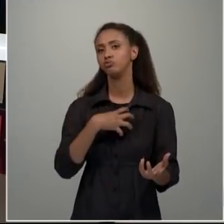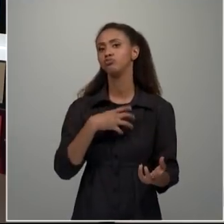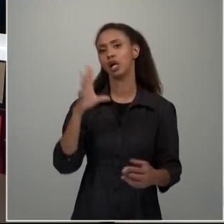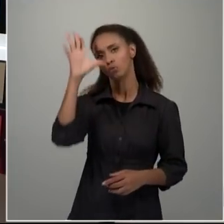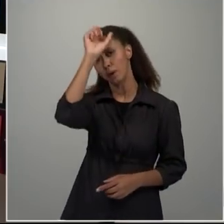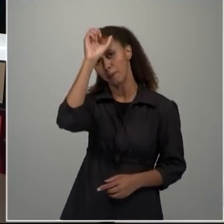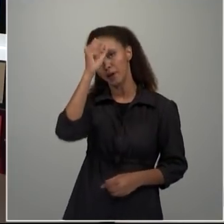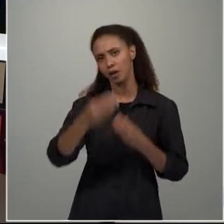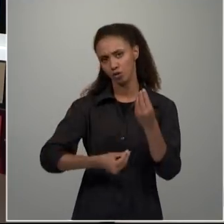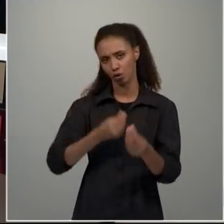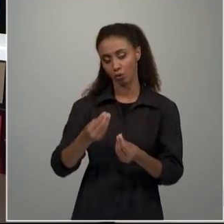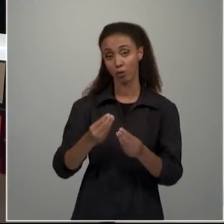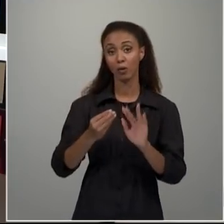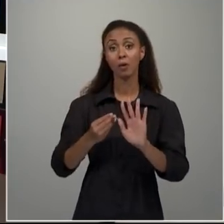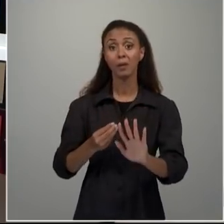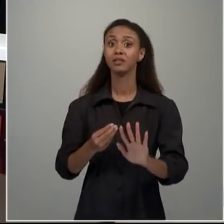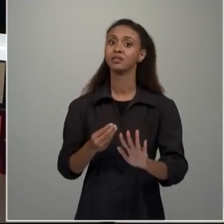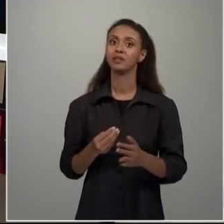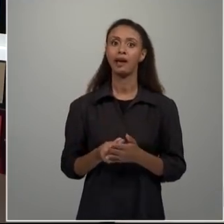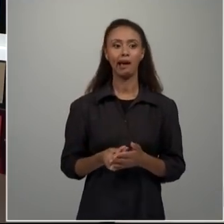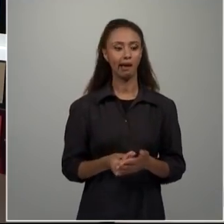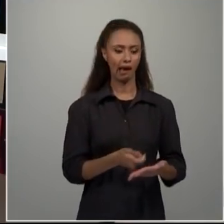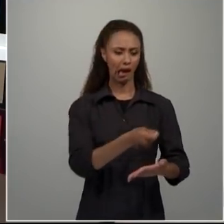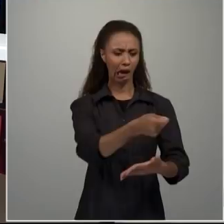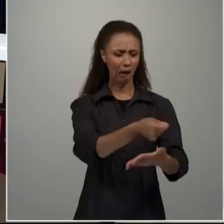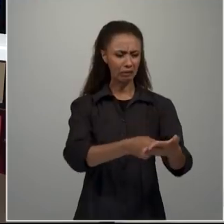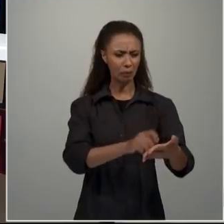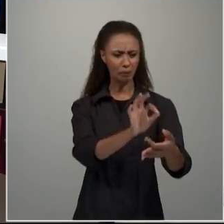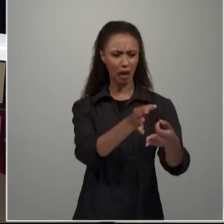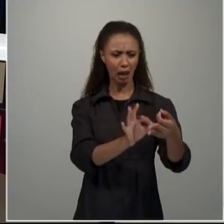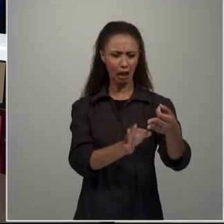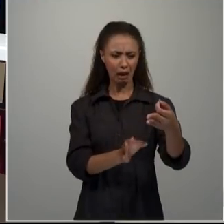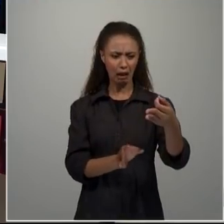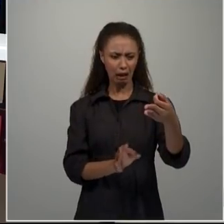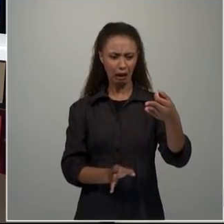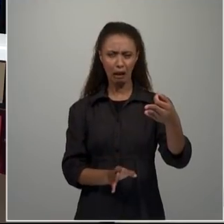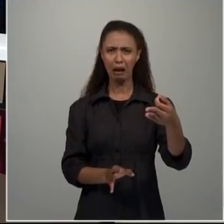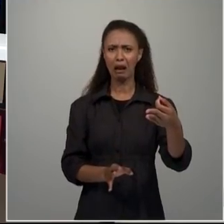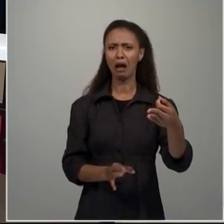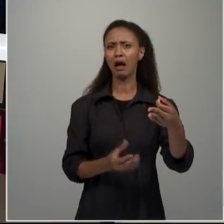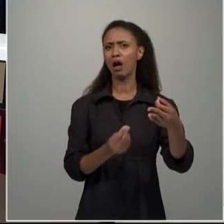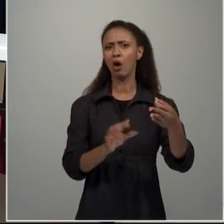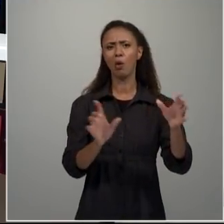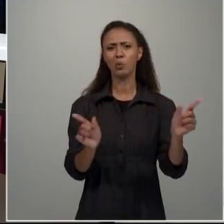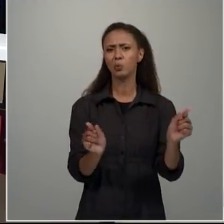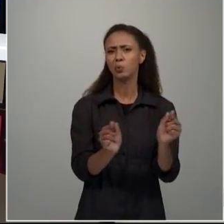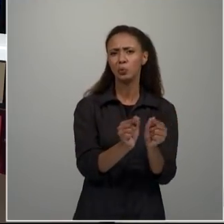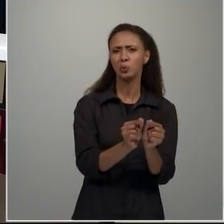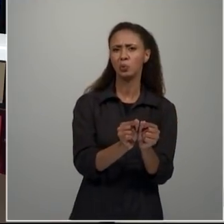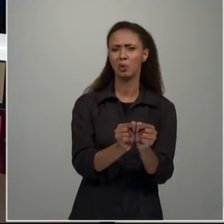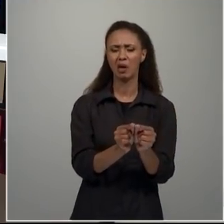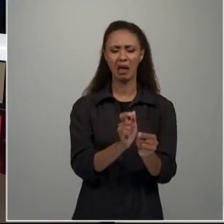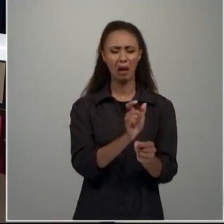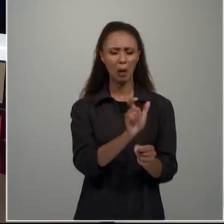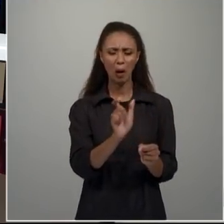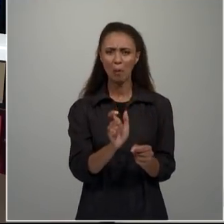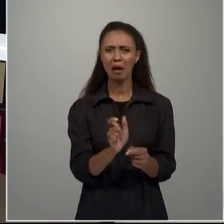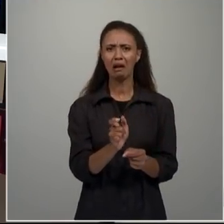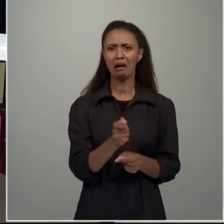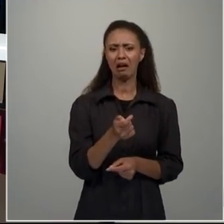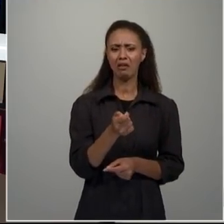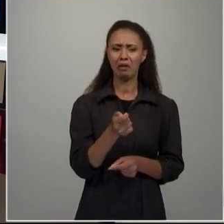vai direto objetivo antes você se preocupar que o texto tem quatro páginas ou que tem duas páginas o que tem muita coisa escrita e pouca figura